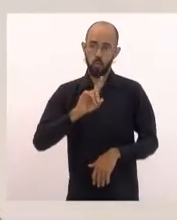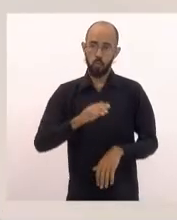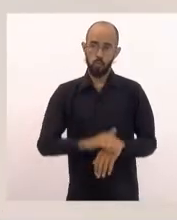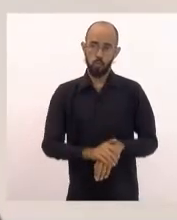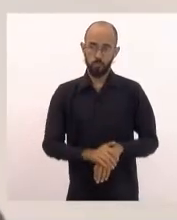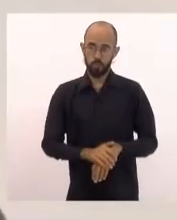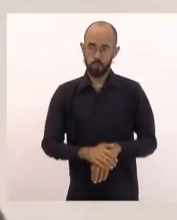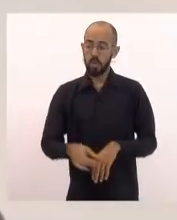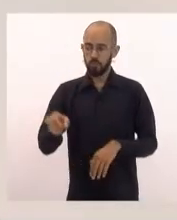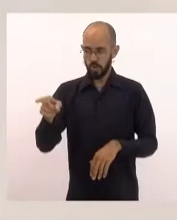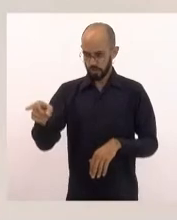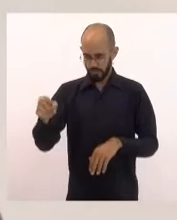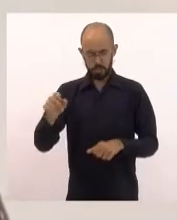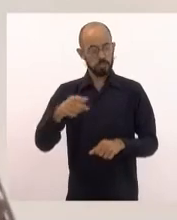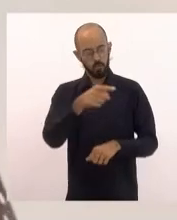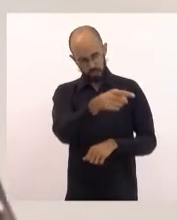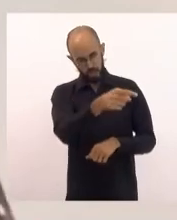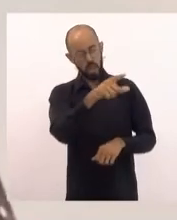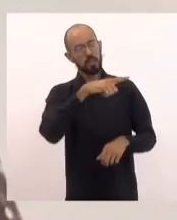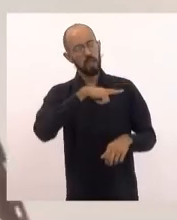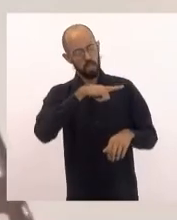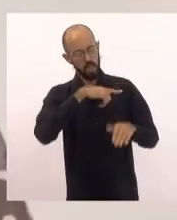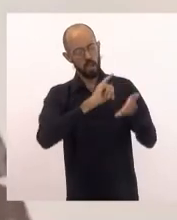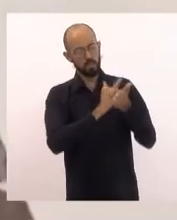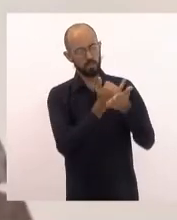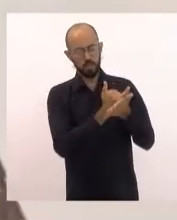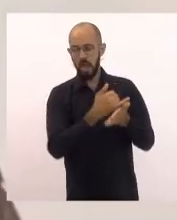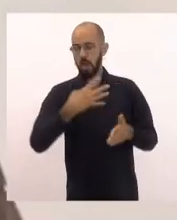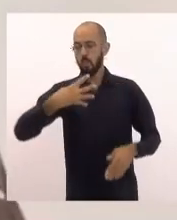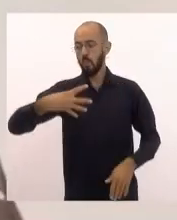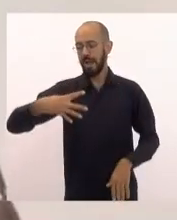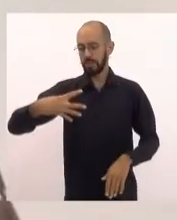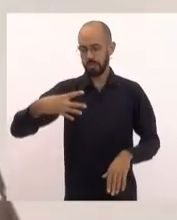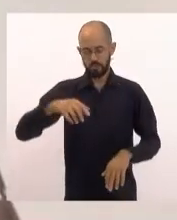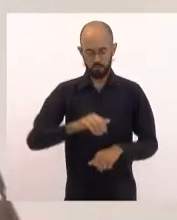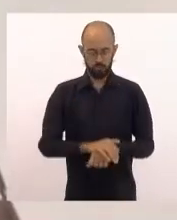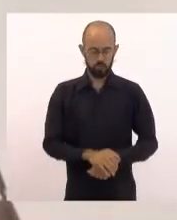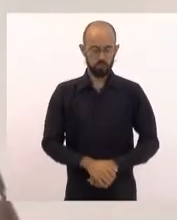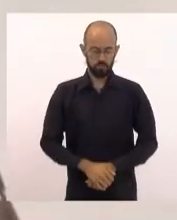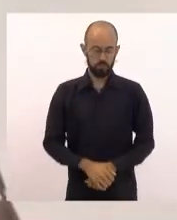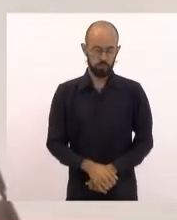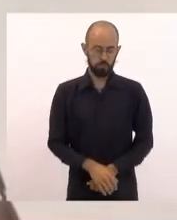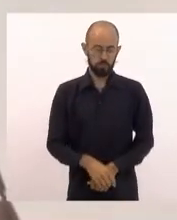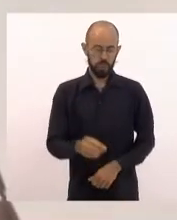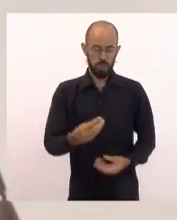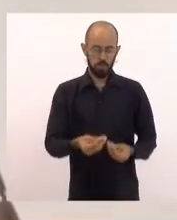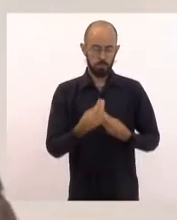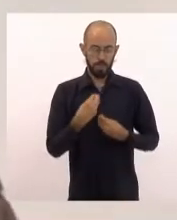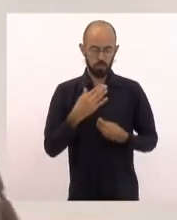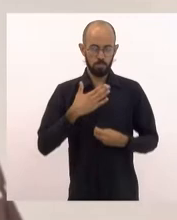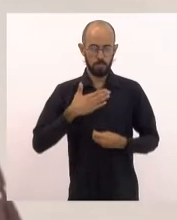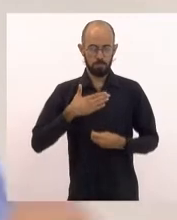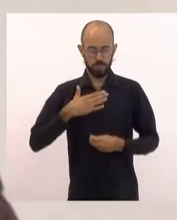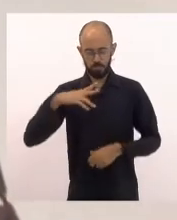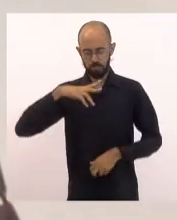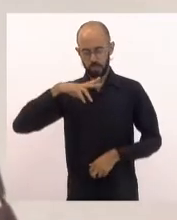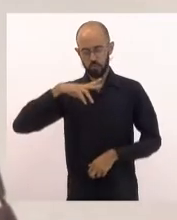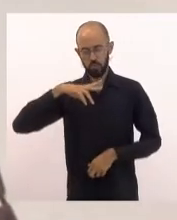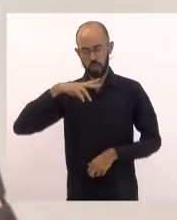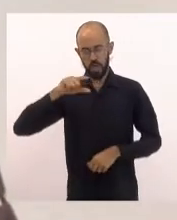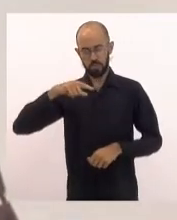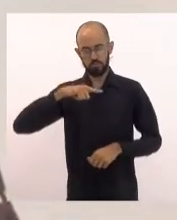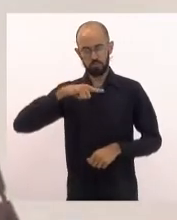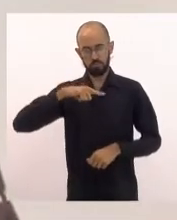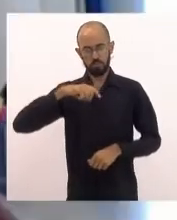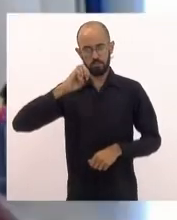Vossa Excelência está escrita, é a quarta escrita, está escrita aqui. Ele me passou no privado e está escrita aqui sim,